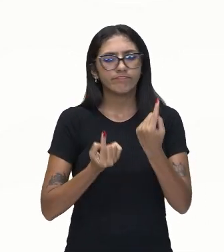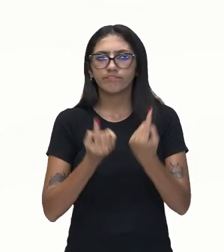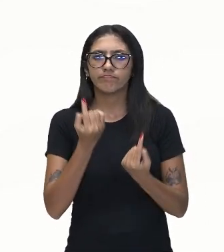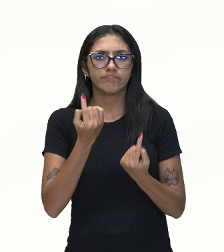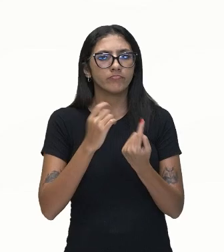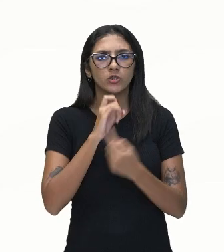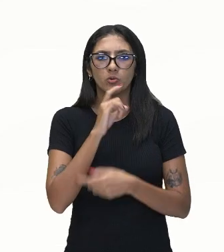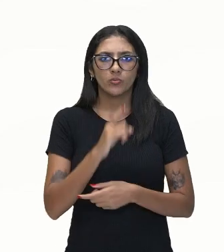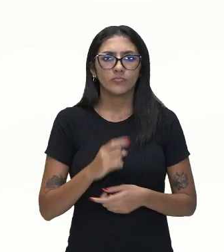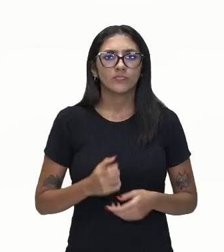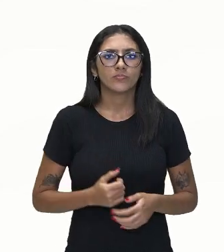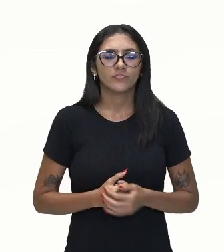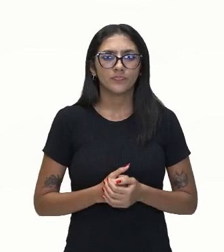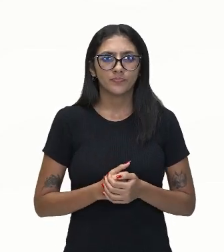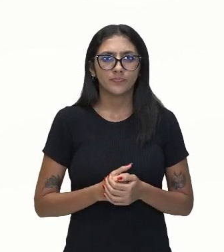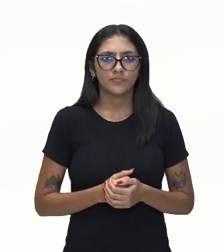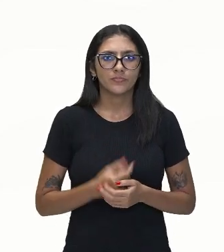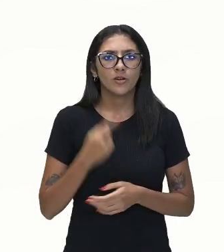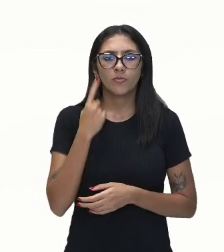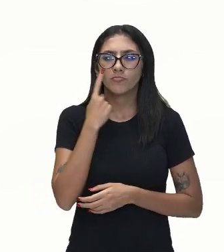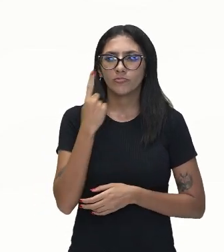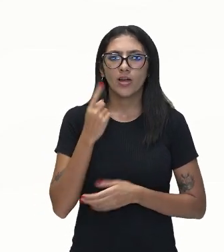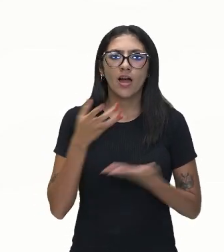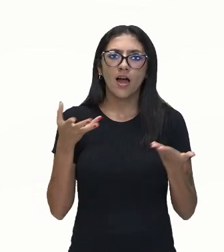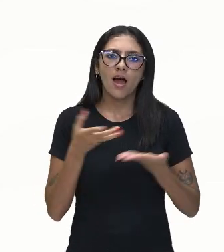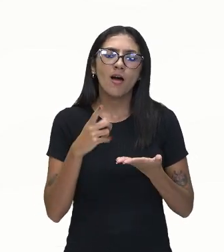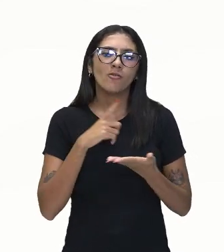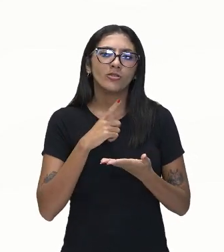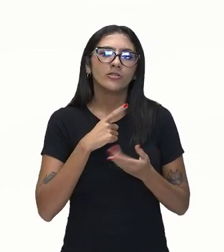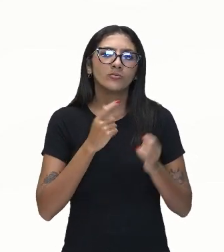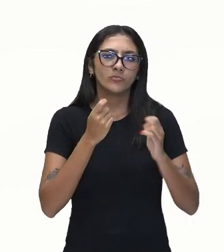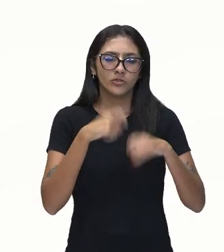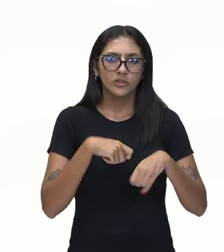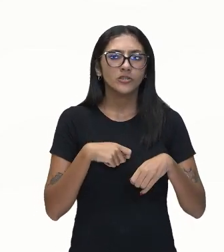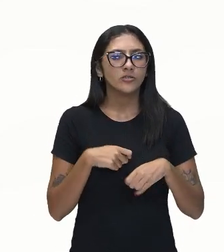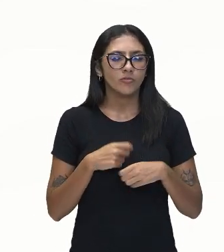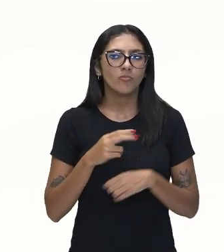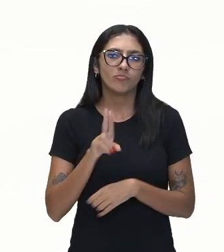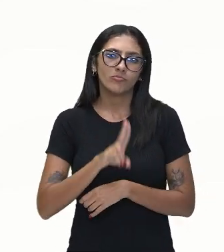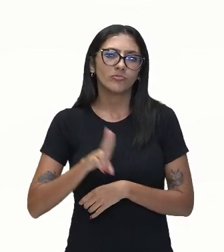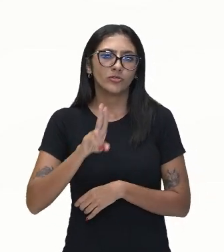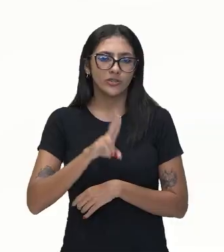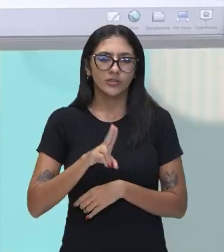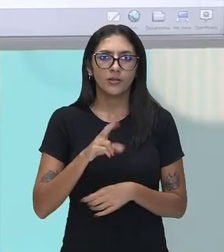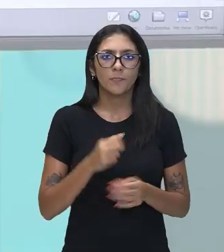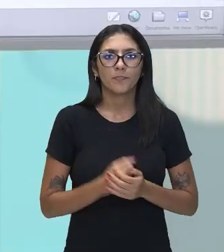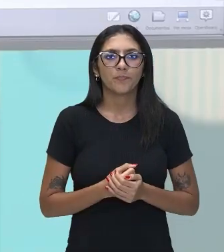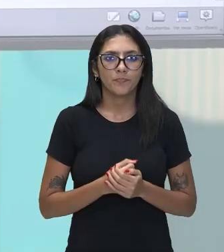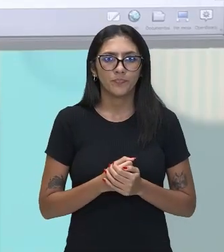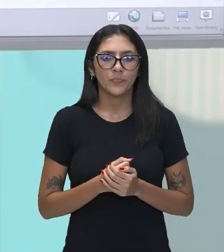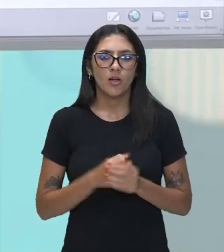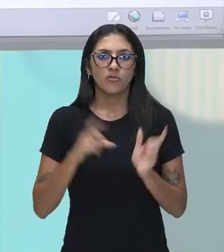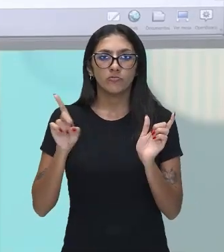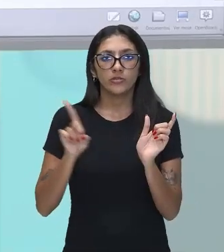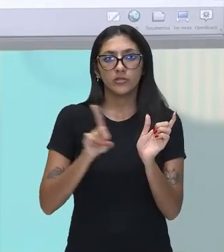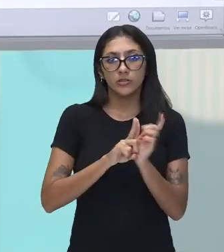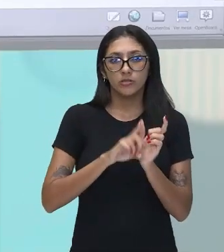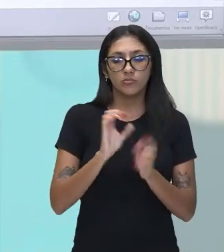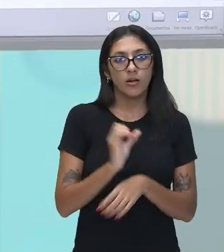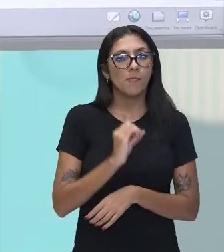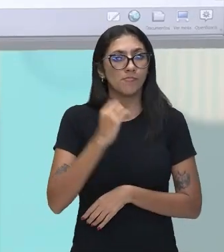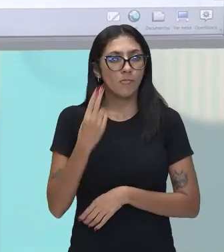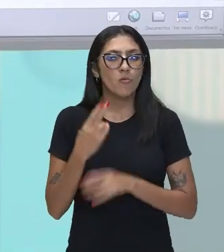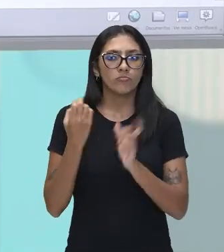Olha, gente, aqui você tem, aqui é facultativa, que você pode utilizar tanto o verbo no singular